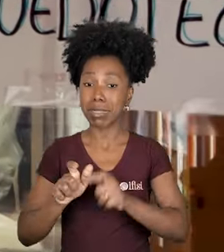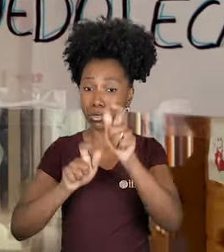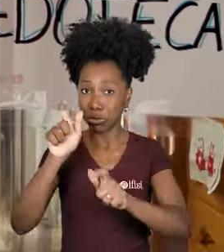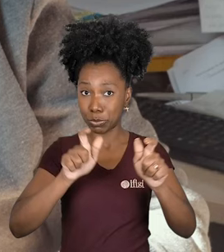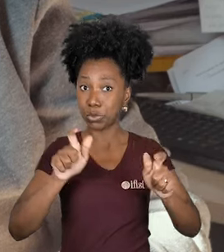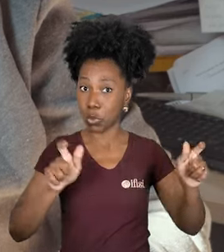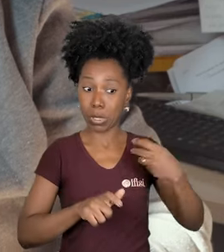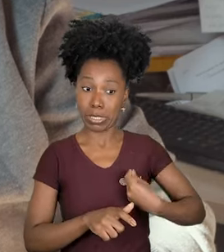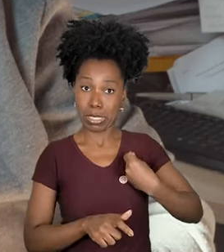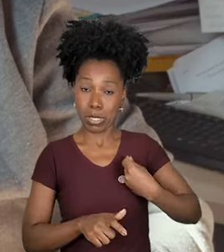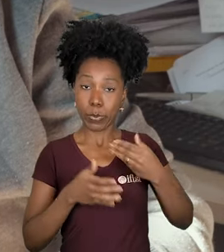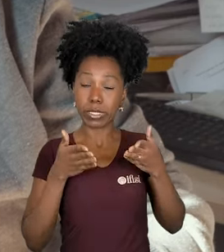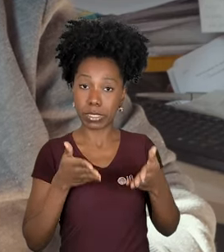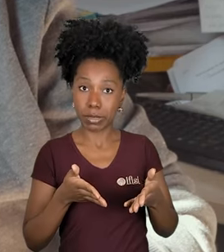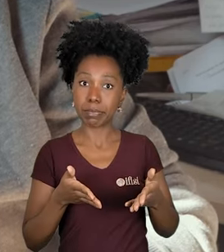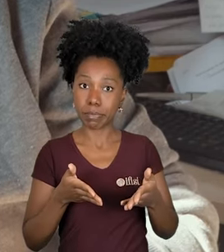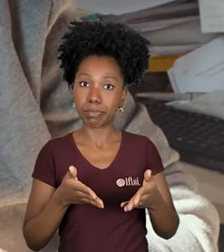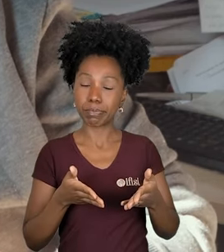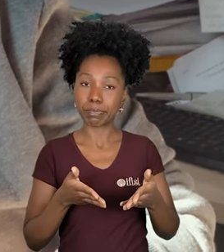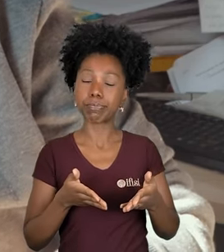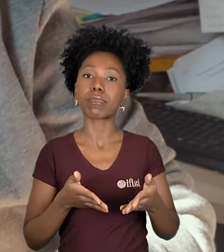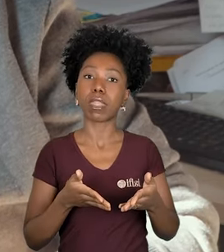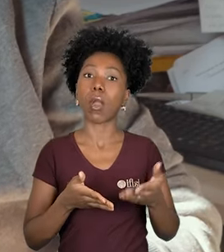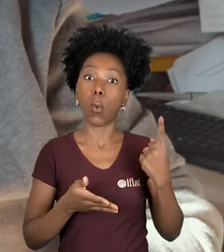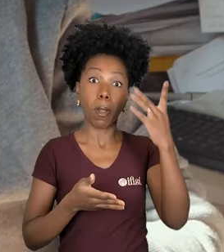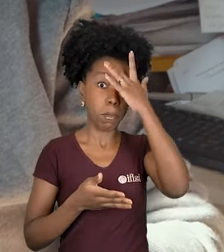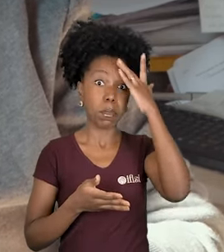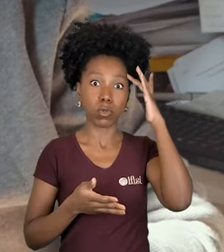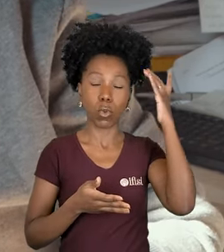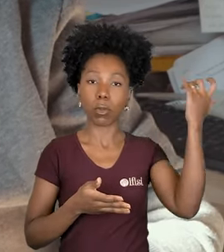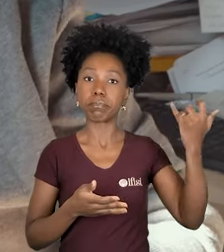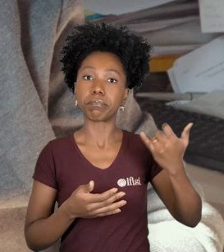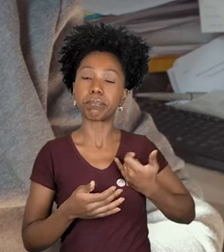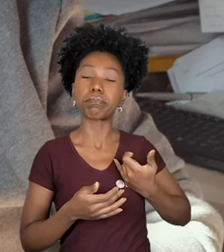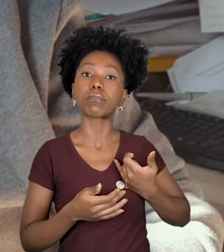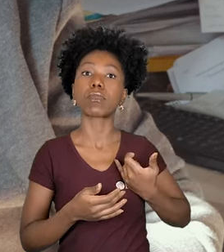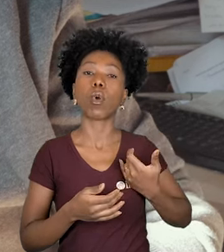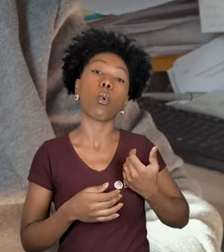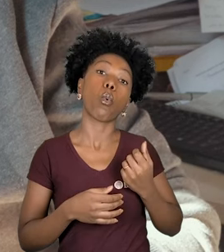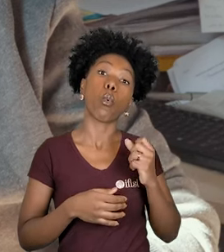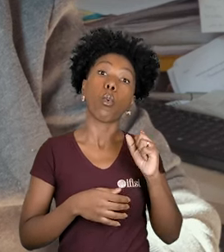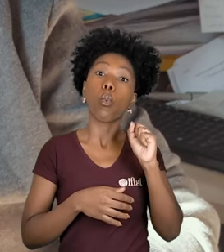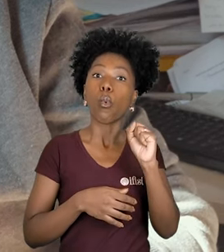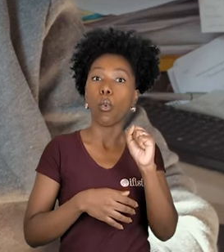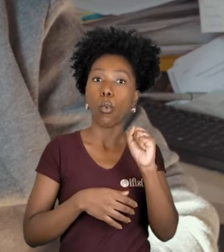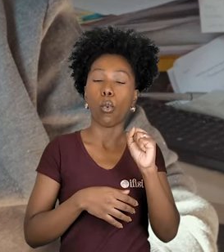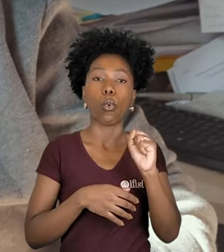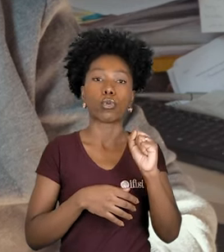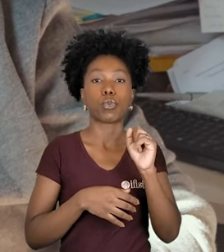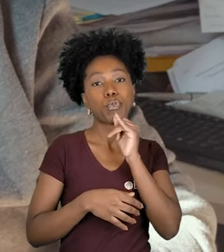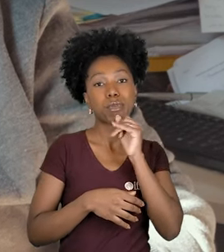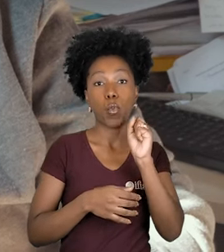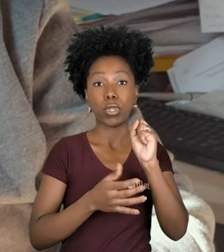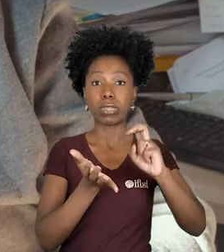Todas essas pessoas que estão aqui, que eu escutei isso de uma pessoa aqui dentro. Às 8 horas eu